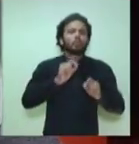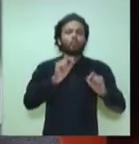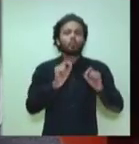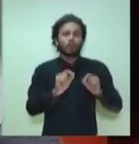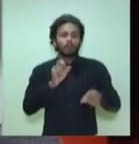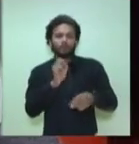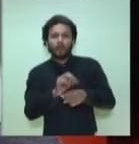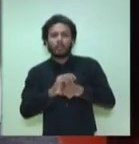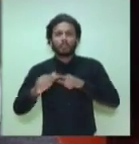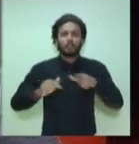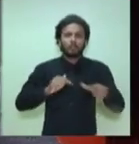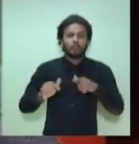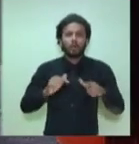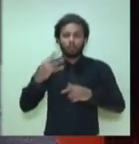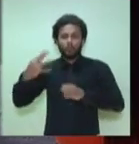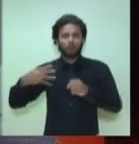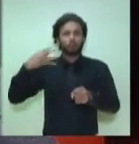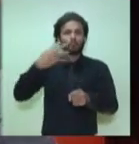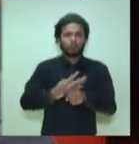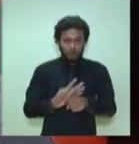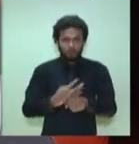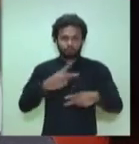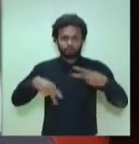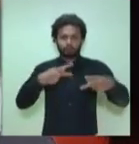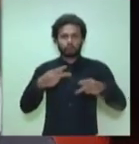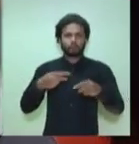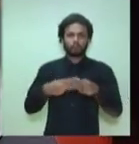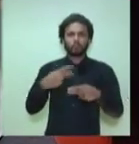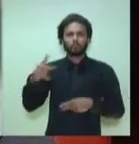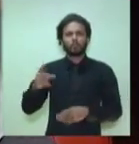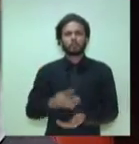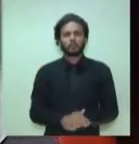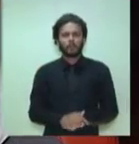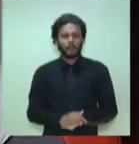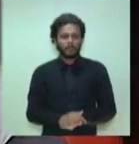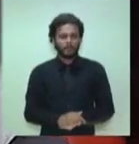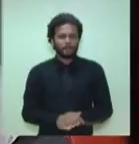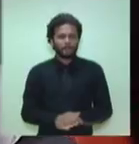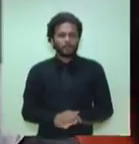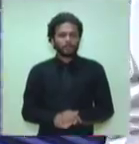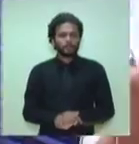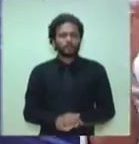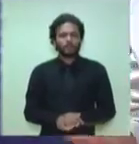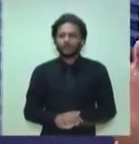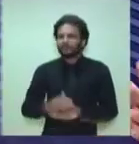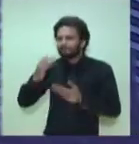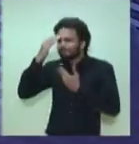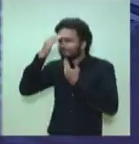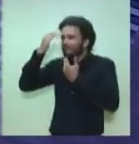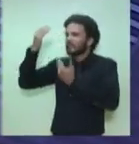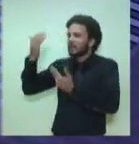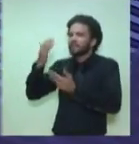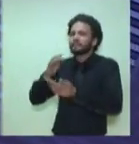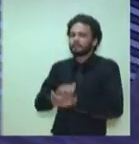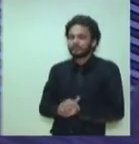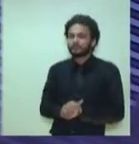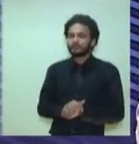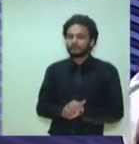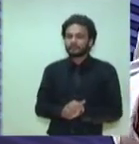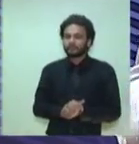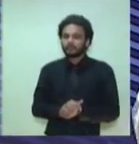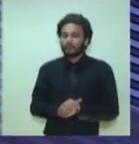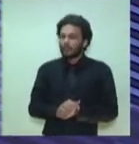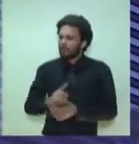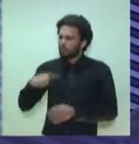renda nesses quase 4 anos da sua administração. Obrigado, candidatos. Joga pedras, eu prefiro construir.